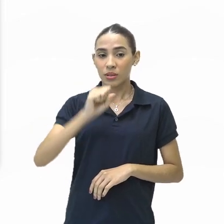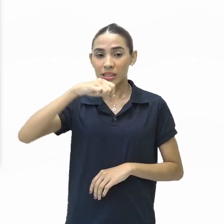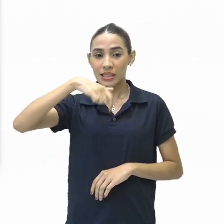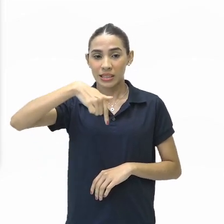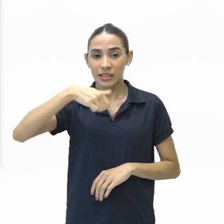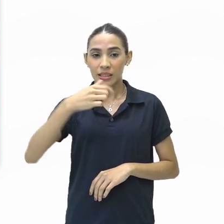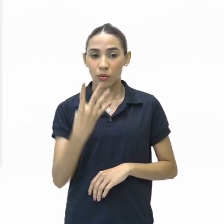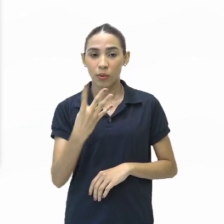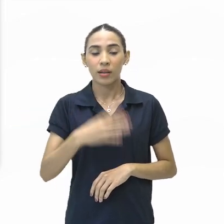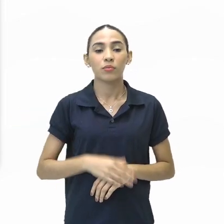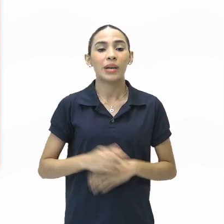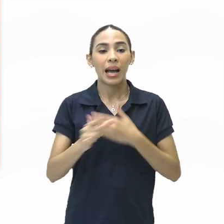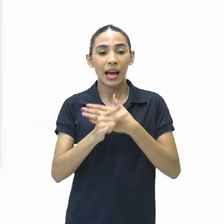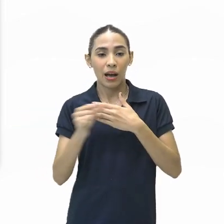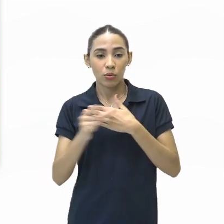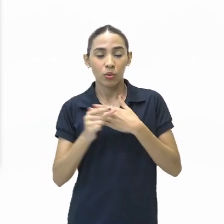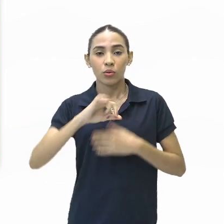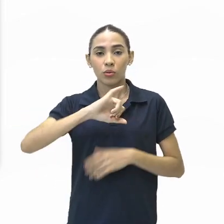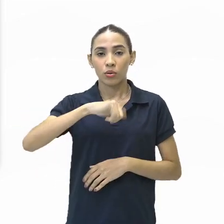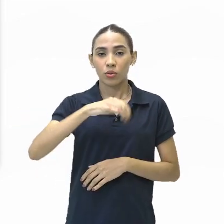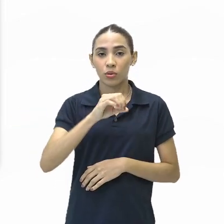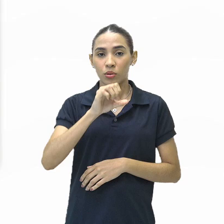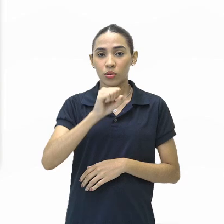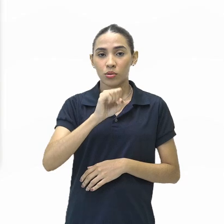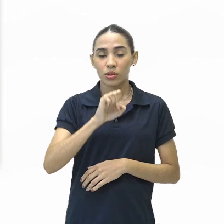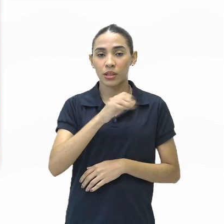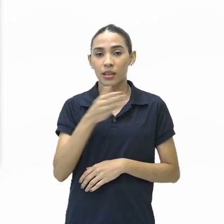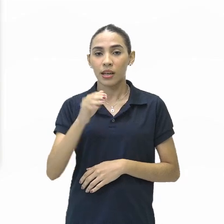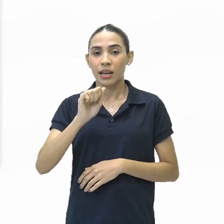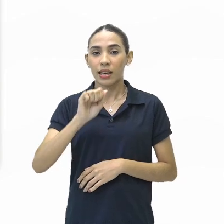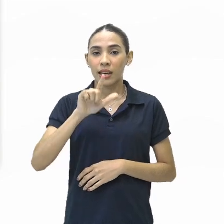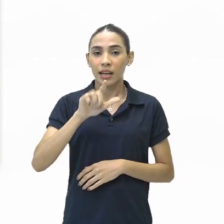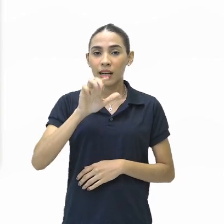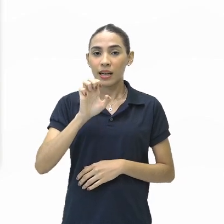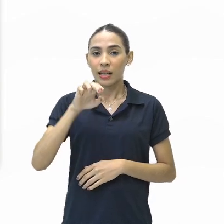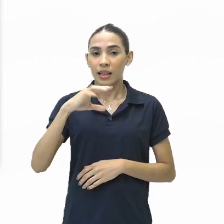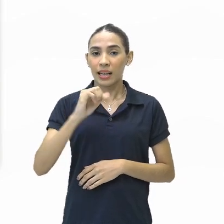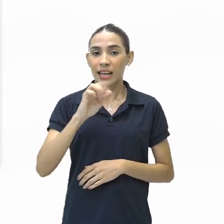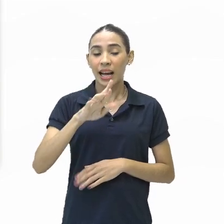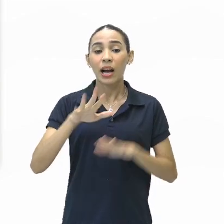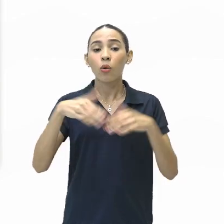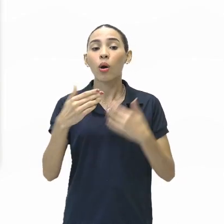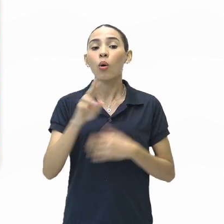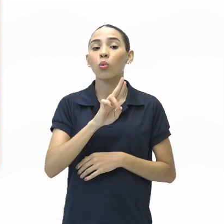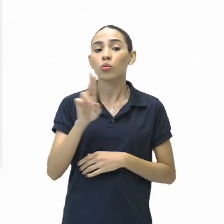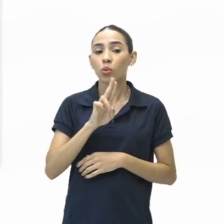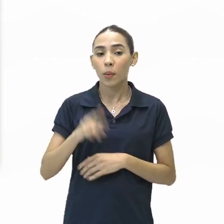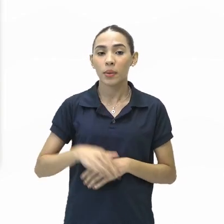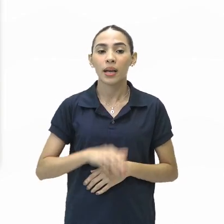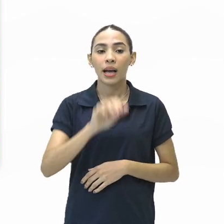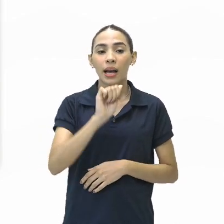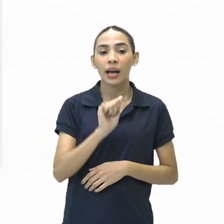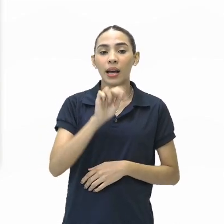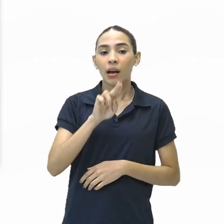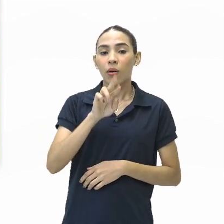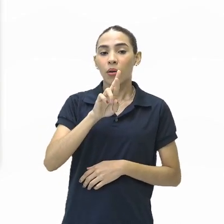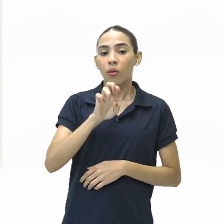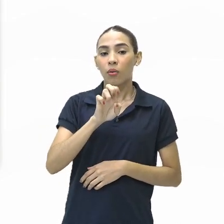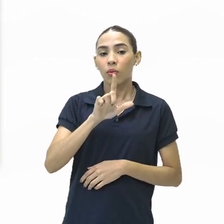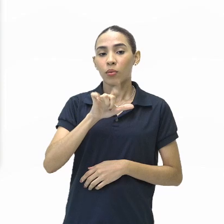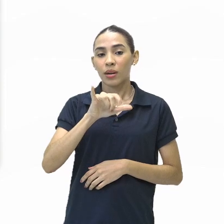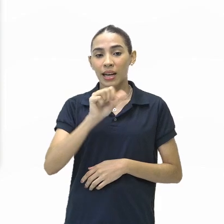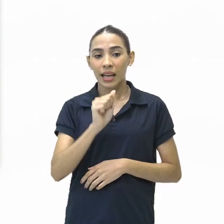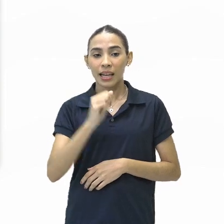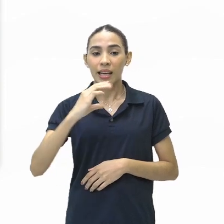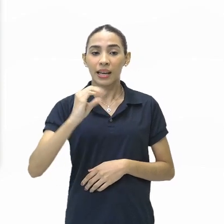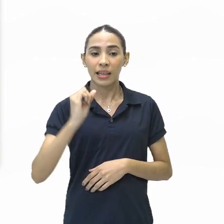falando de José de Alencar, as personagens, né? Qual é o nome da personagem? Aurélia Camargo. Apaixona-se por